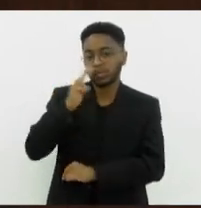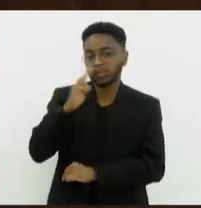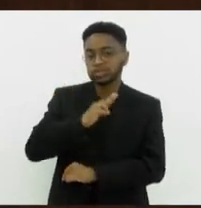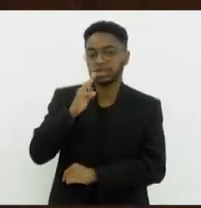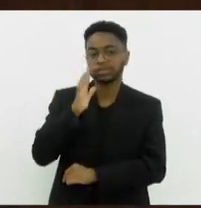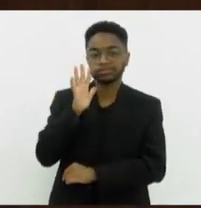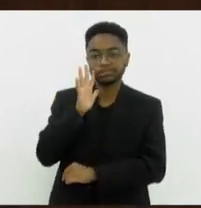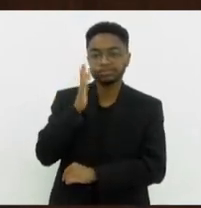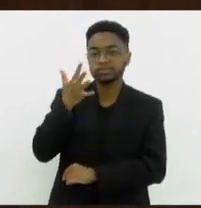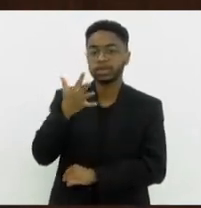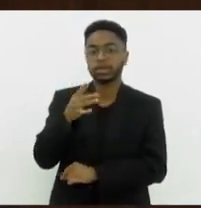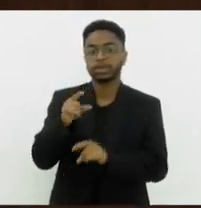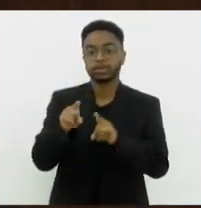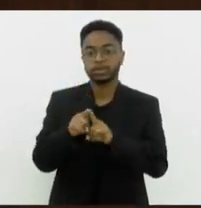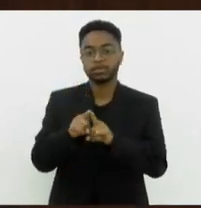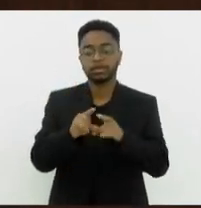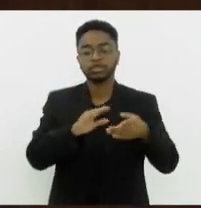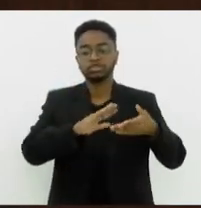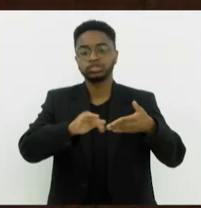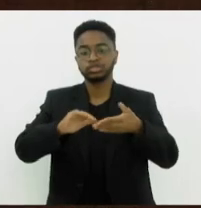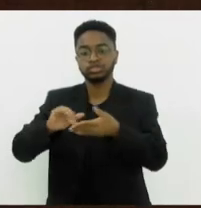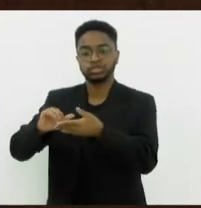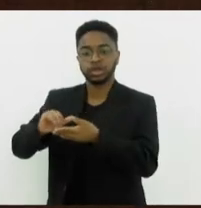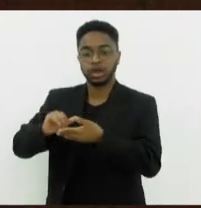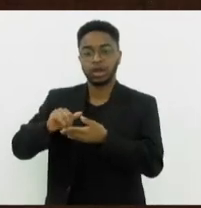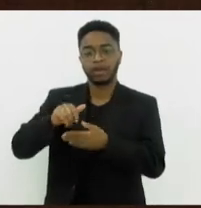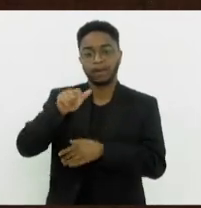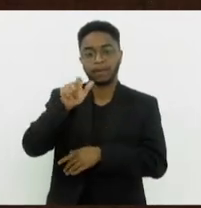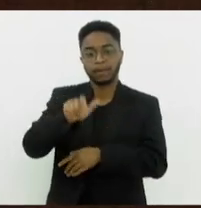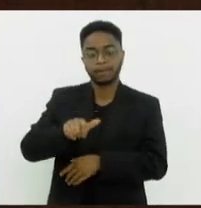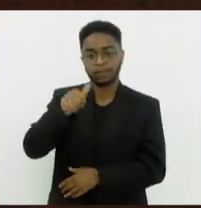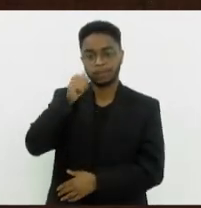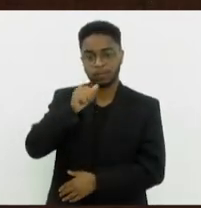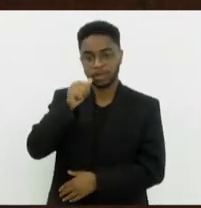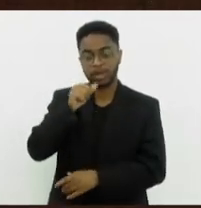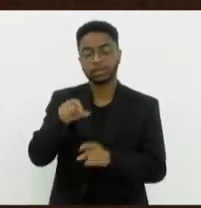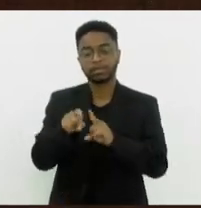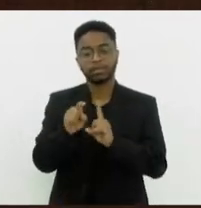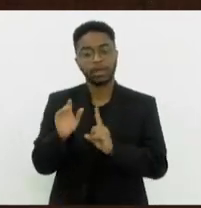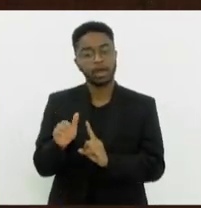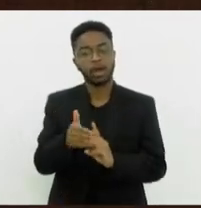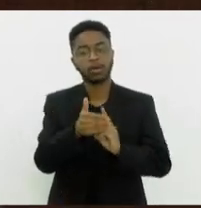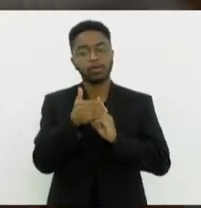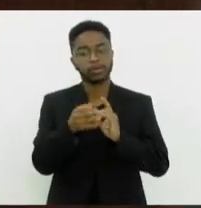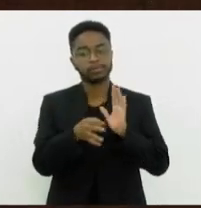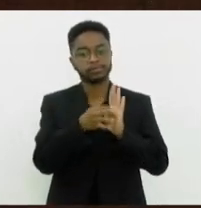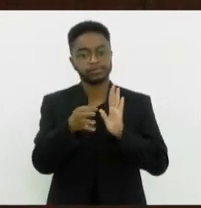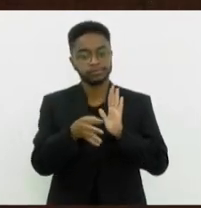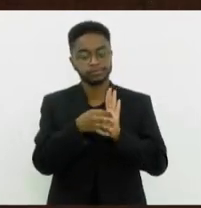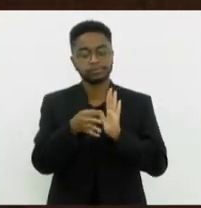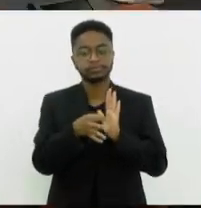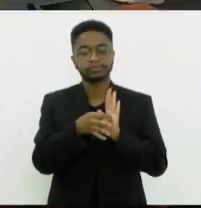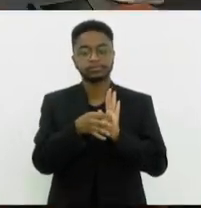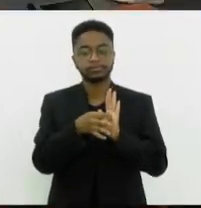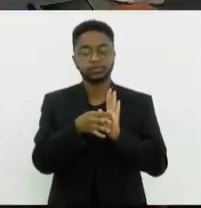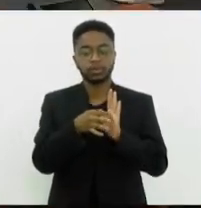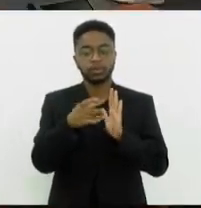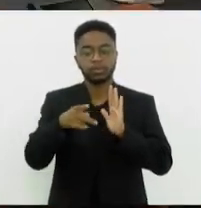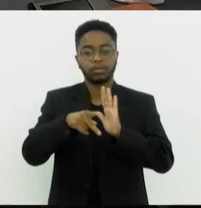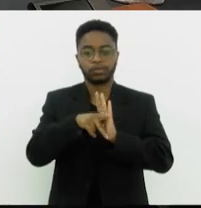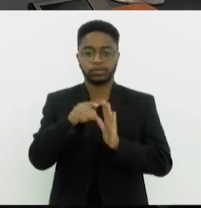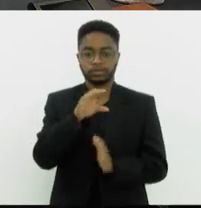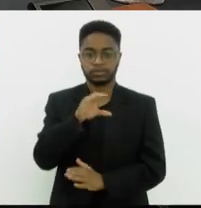à remoção dessas servidoras. E aí acolhemos também o parecer da CCJ, que dá